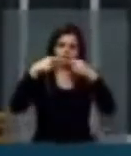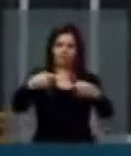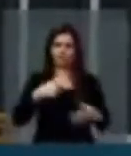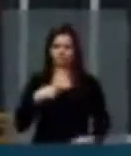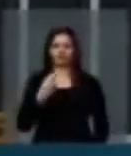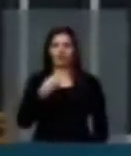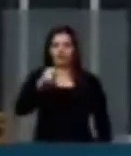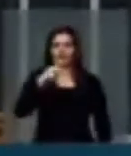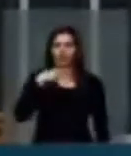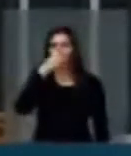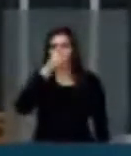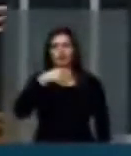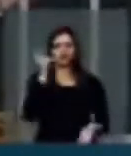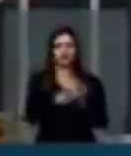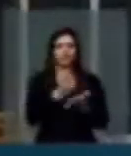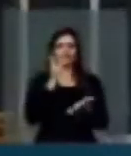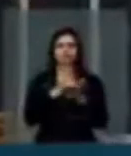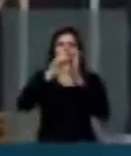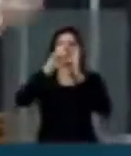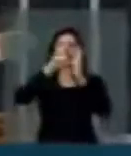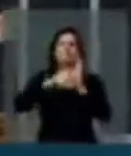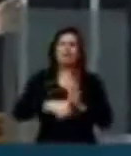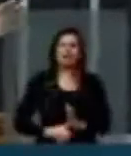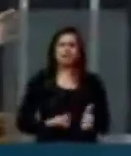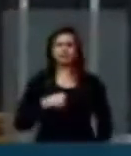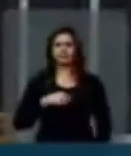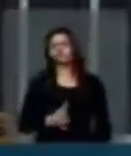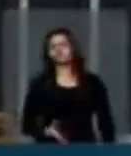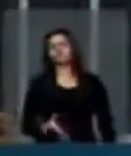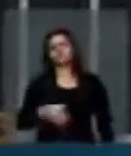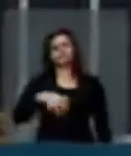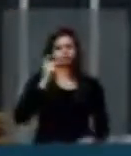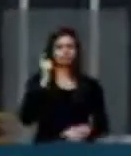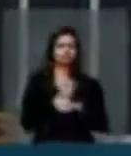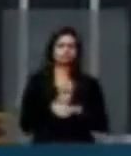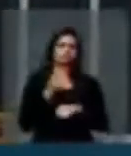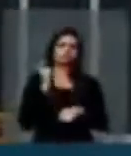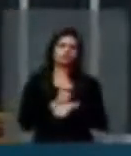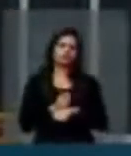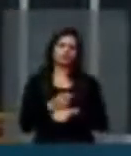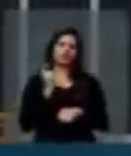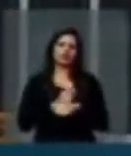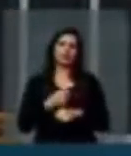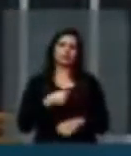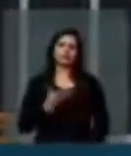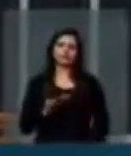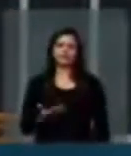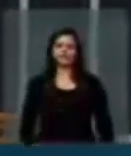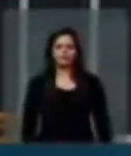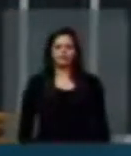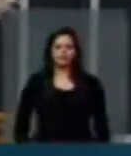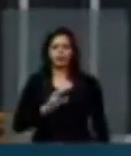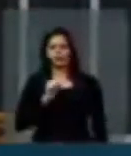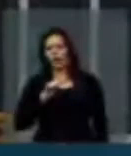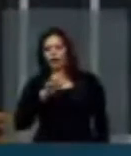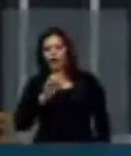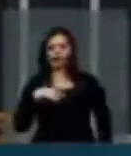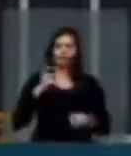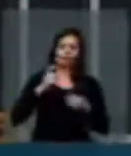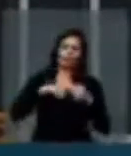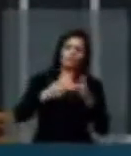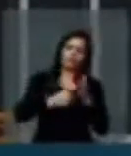a mesma posição política atrasadíssima, faz do Congresso tomar lá da cá, é o cargo, é o